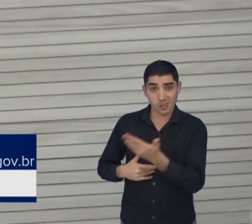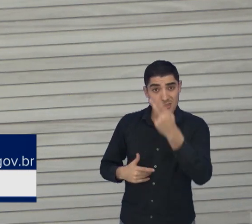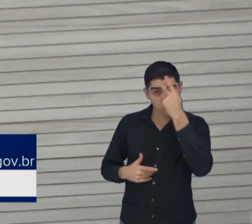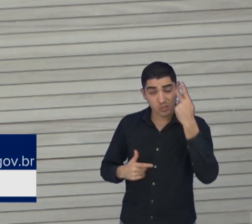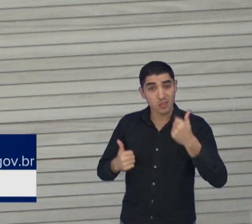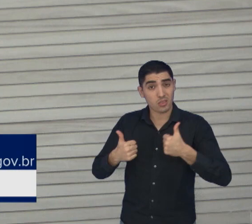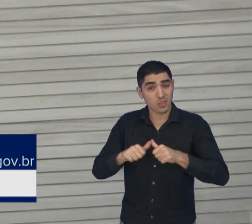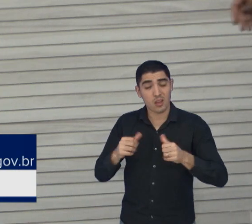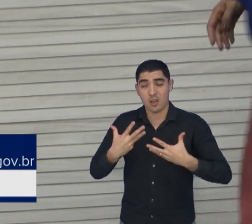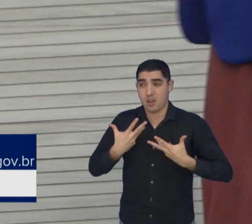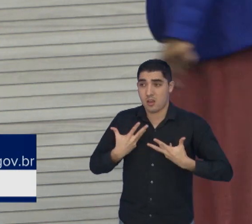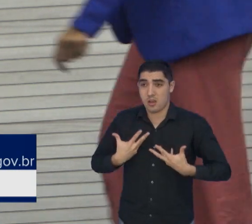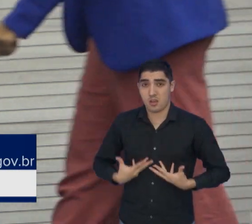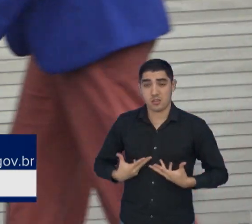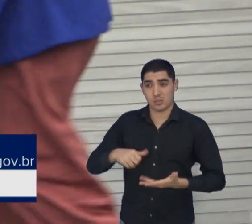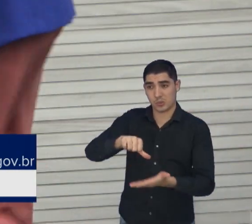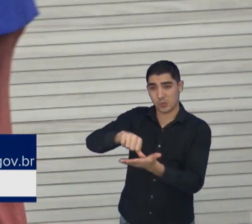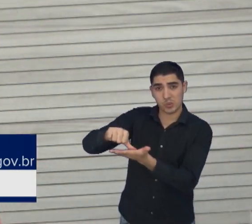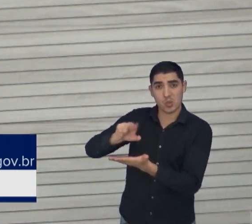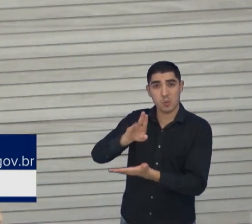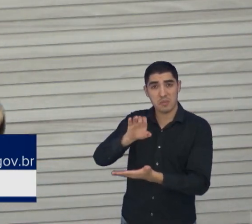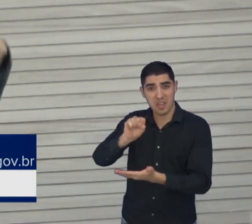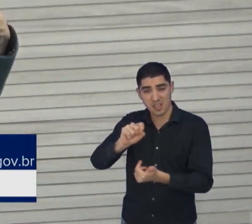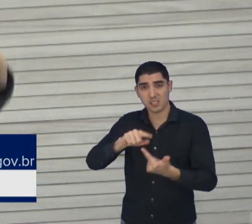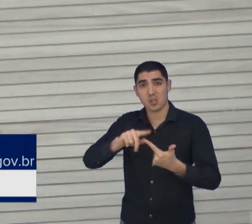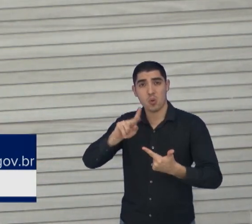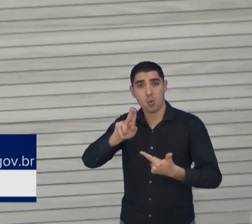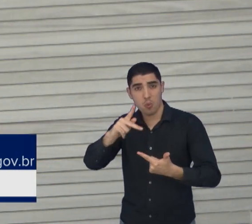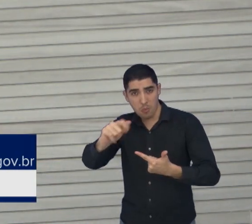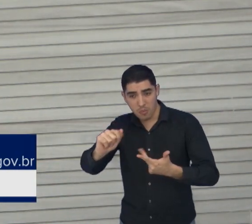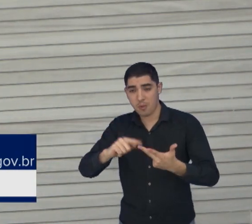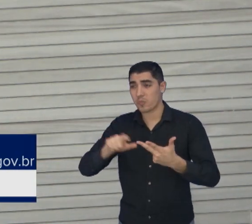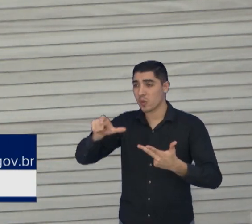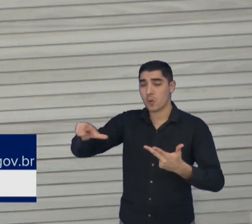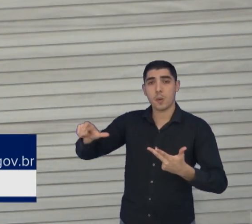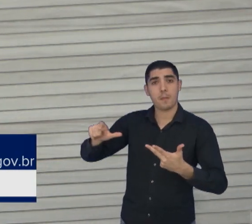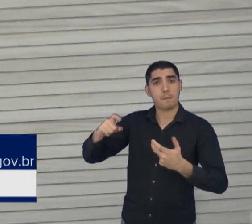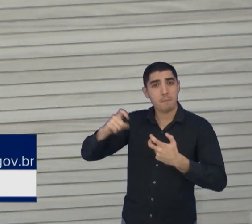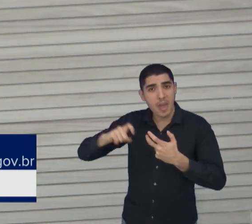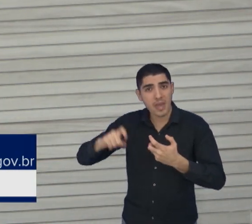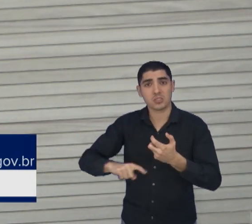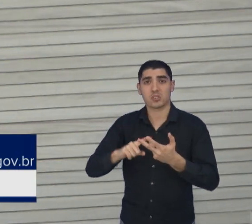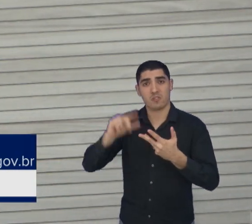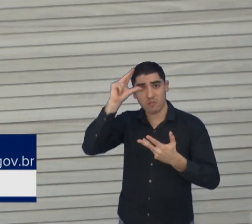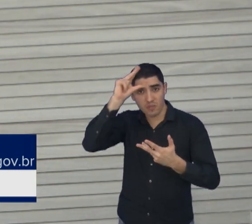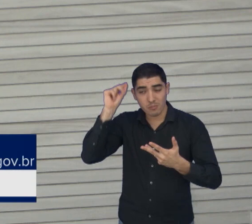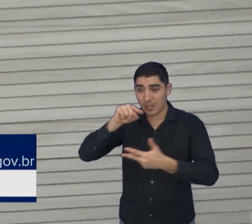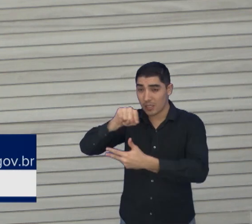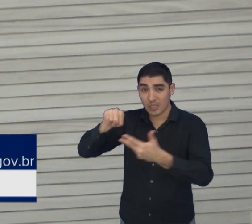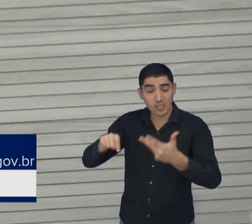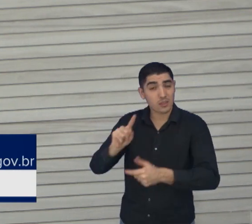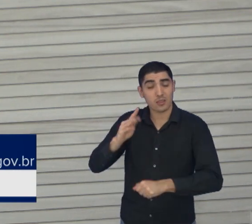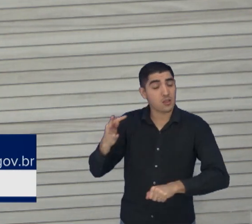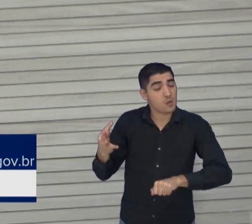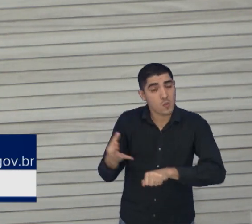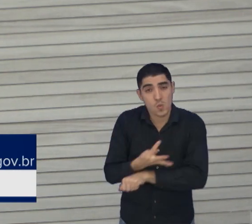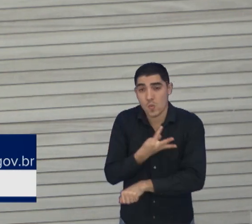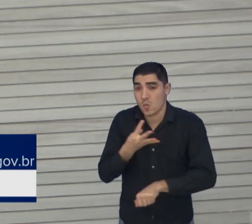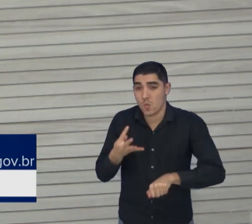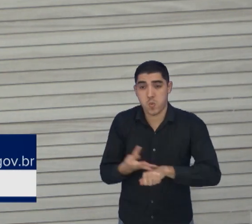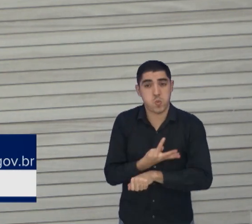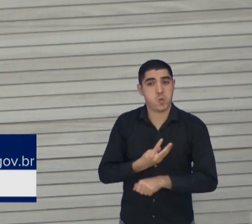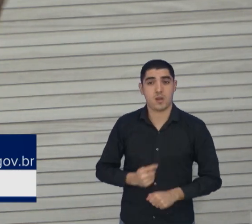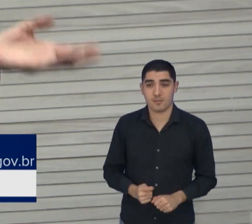UPAs, nas UBSs, os médicos, enfermeiros, atendentes, então que não se aguentam mais. Agora,